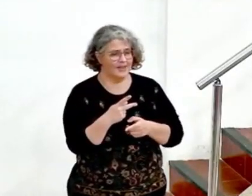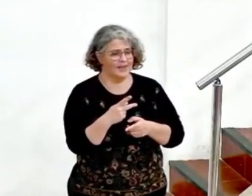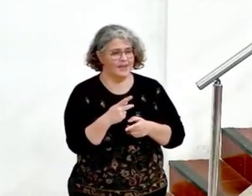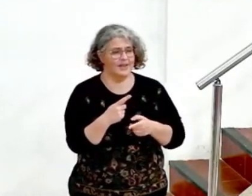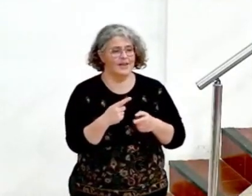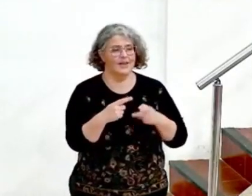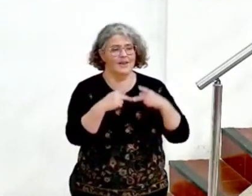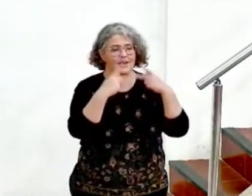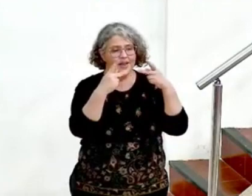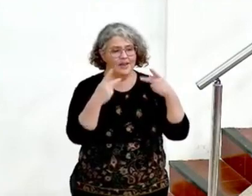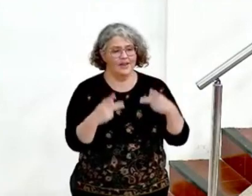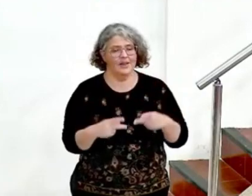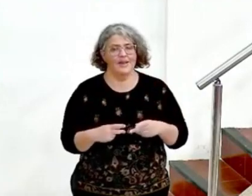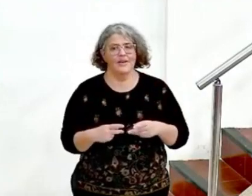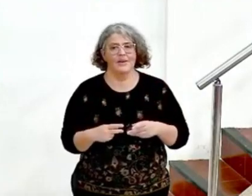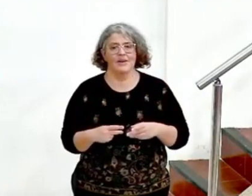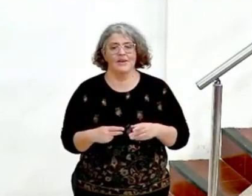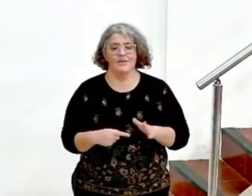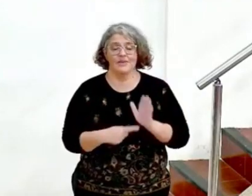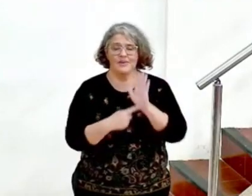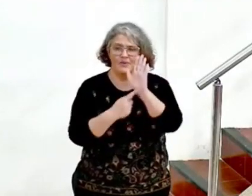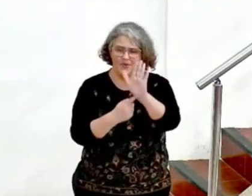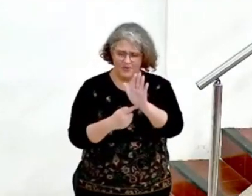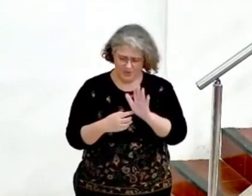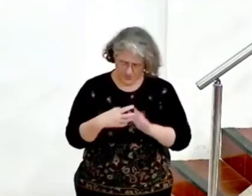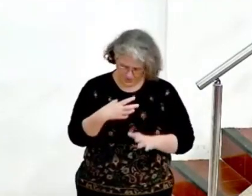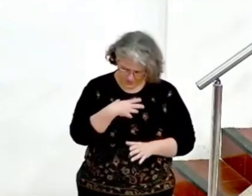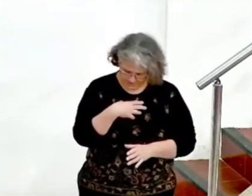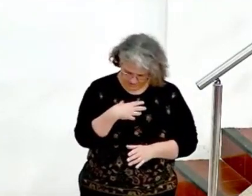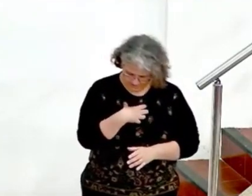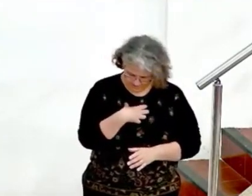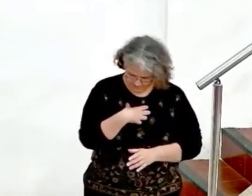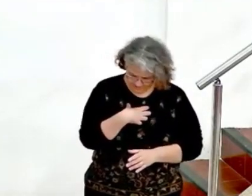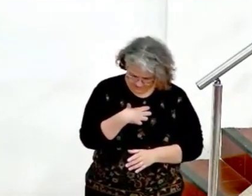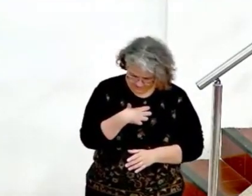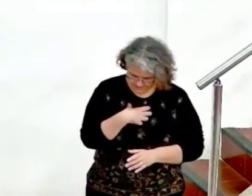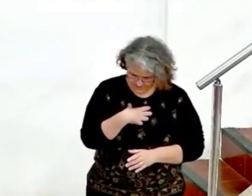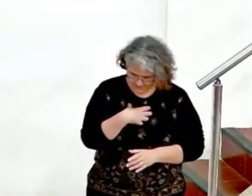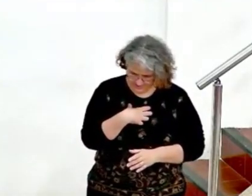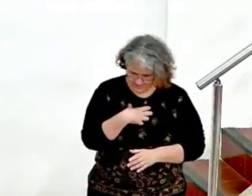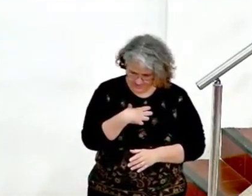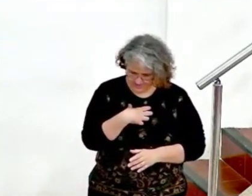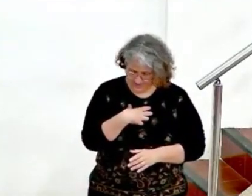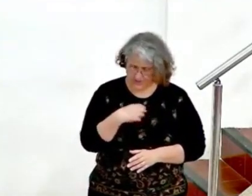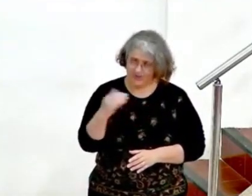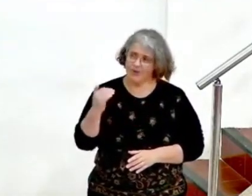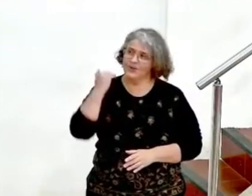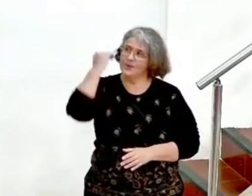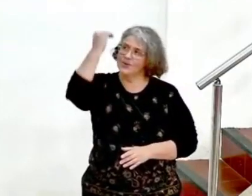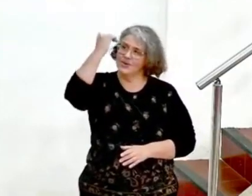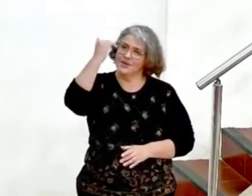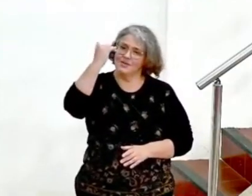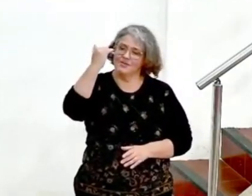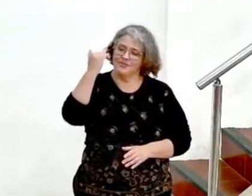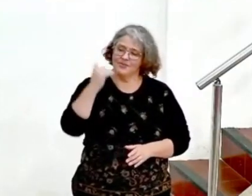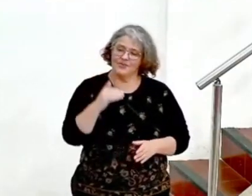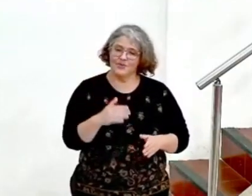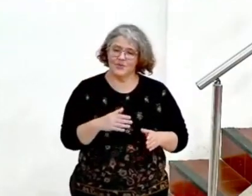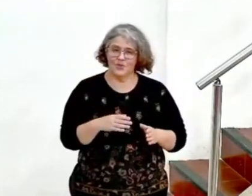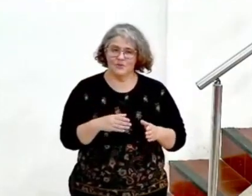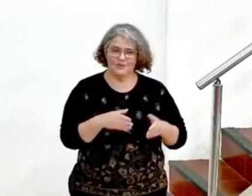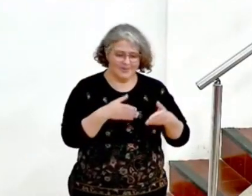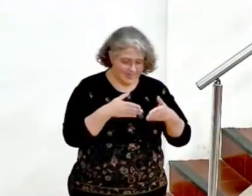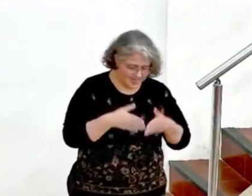quando ele vai reforçar o sentimento do clímax do nascimento de Isaac.